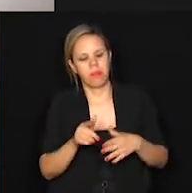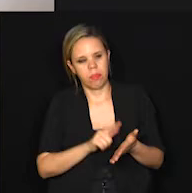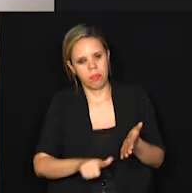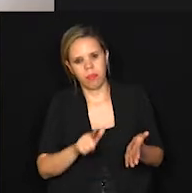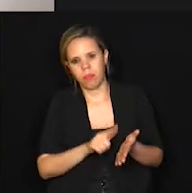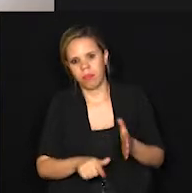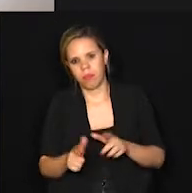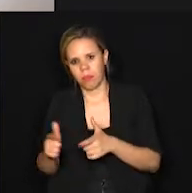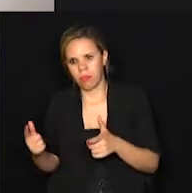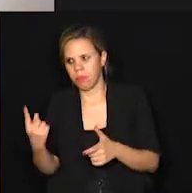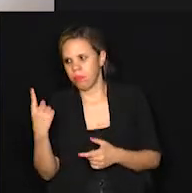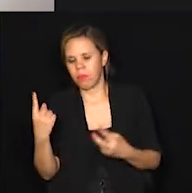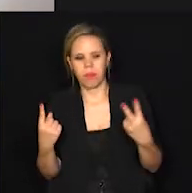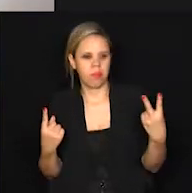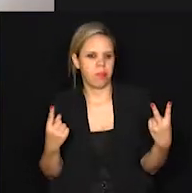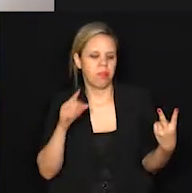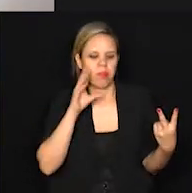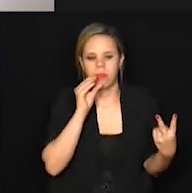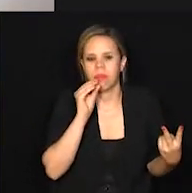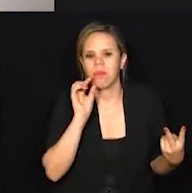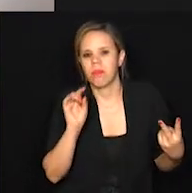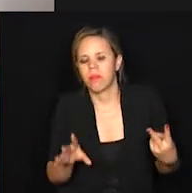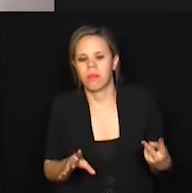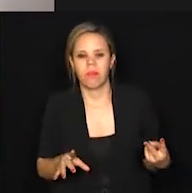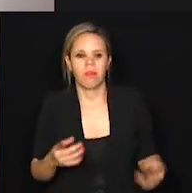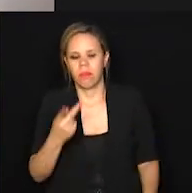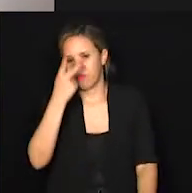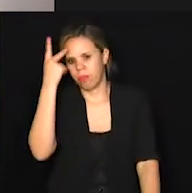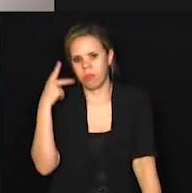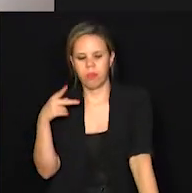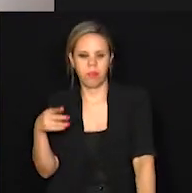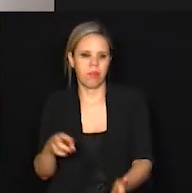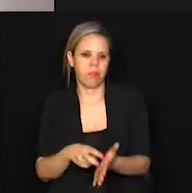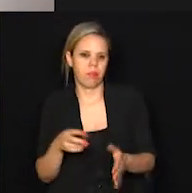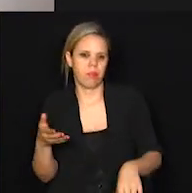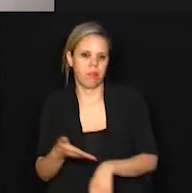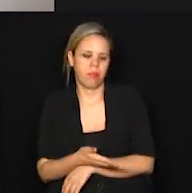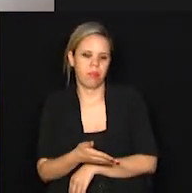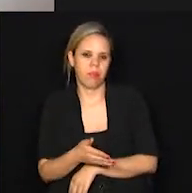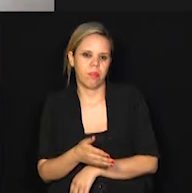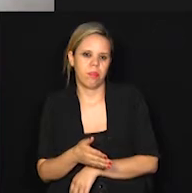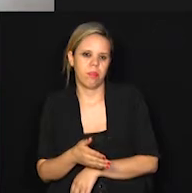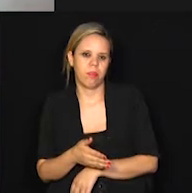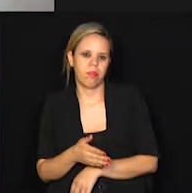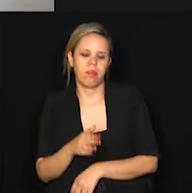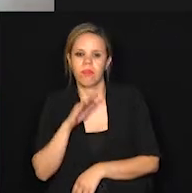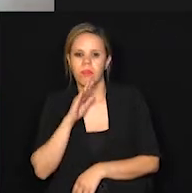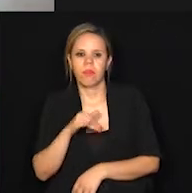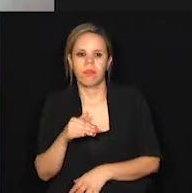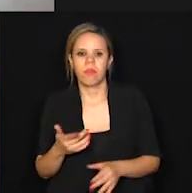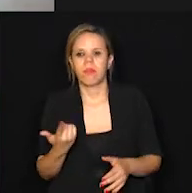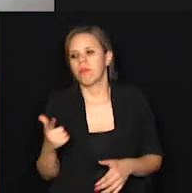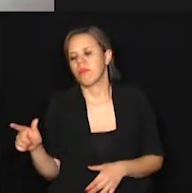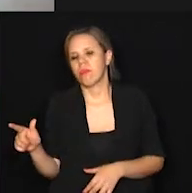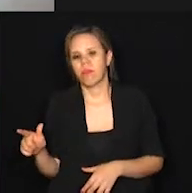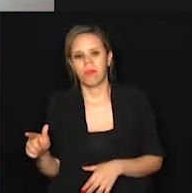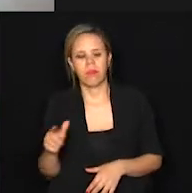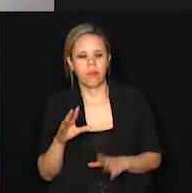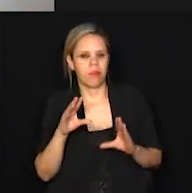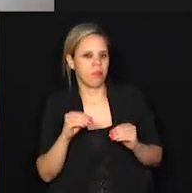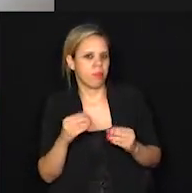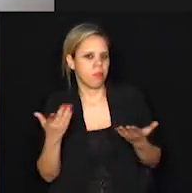escolas, tem 1 ou 2 funcionários. Então, uma pessoa que entra de manhã, ela fica amanhã um período da tarde, depois entra à tarde, fica à